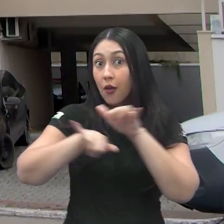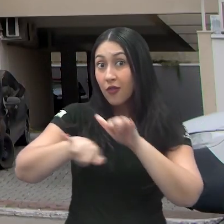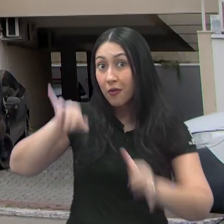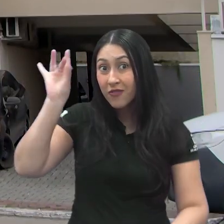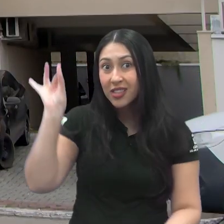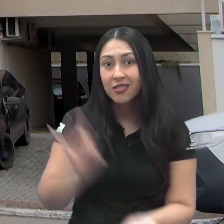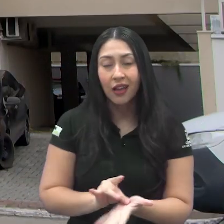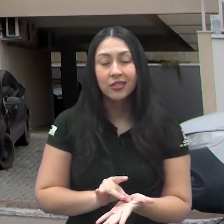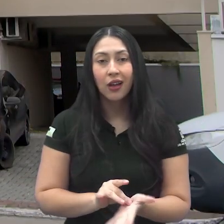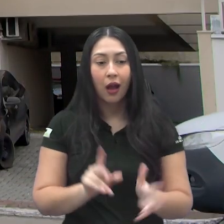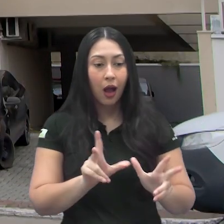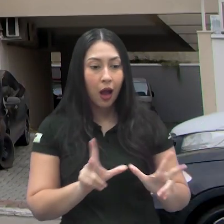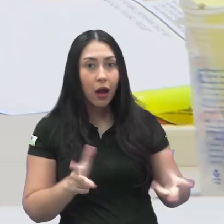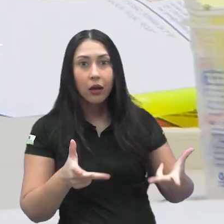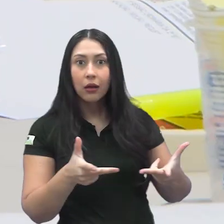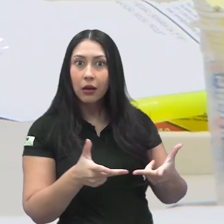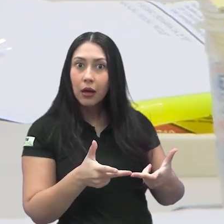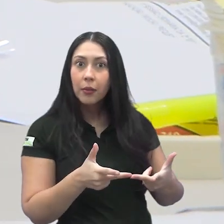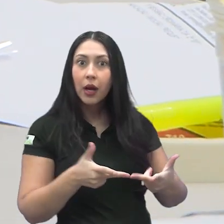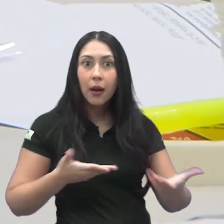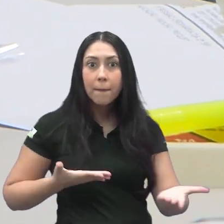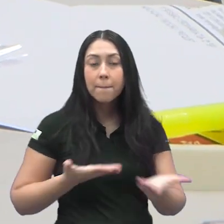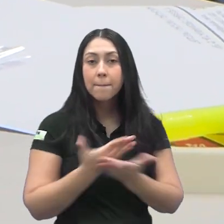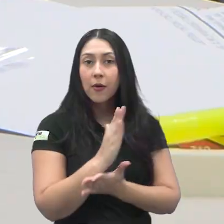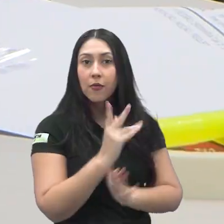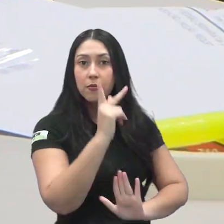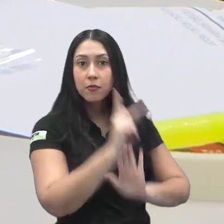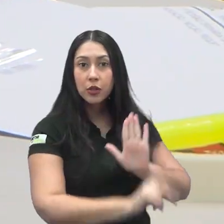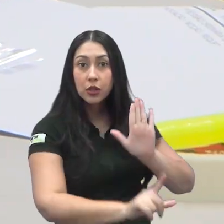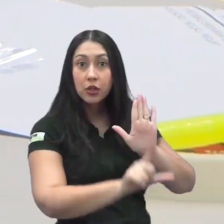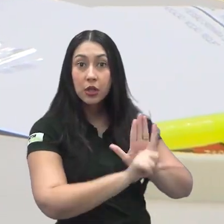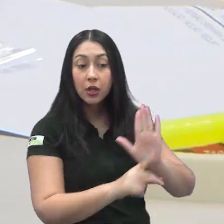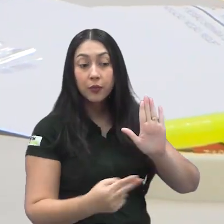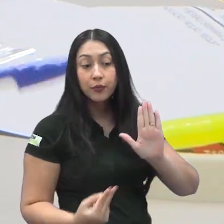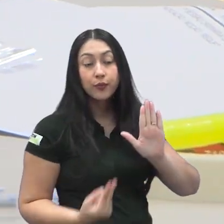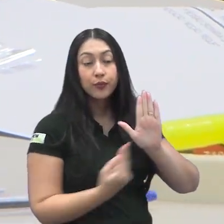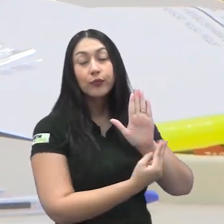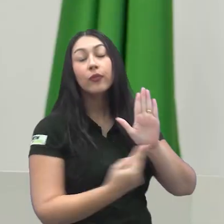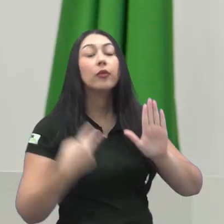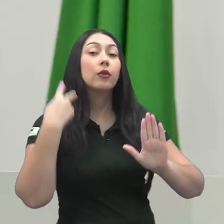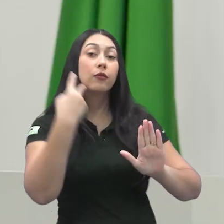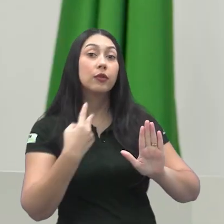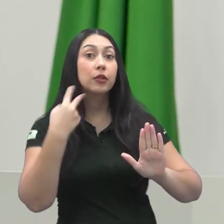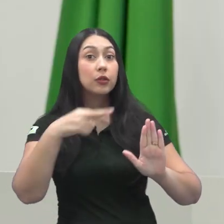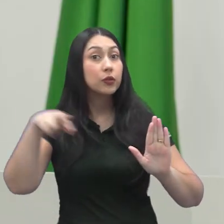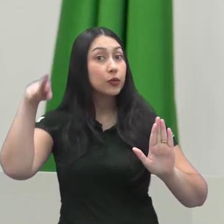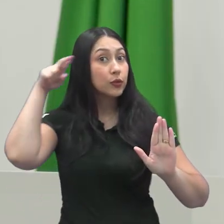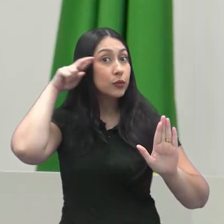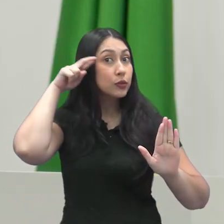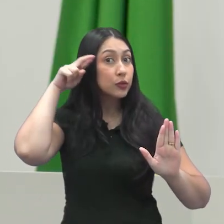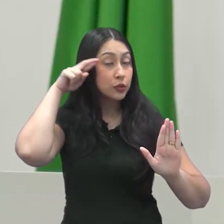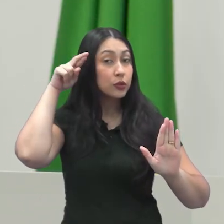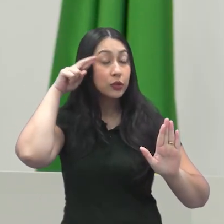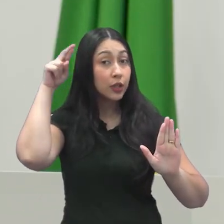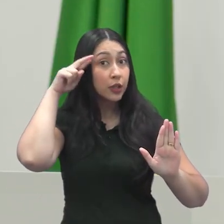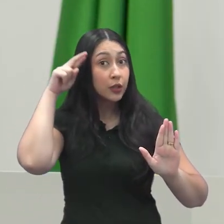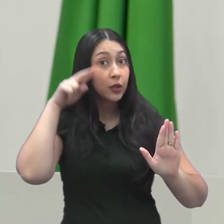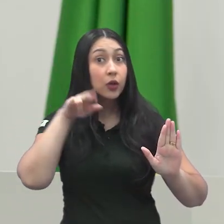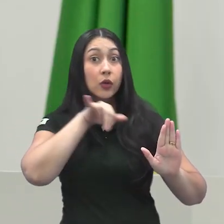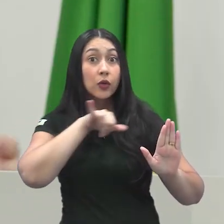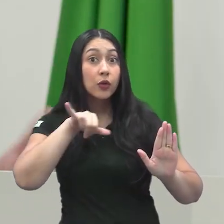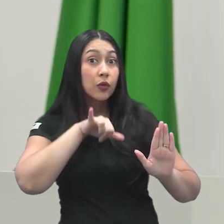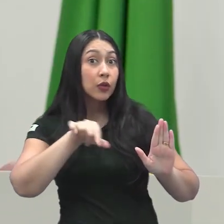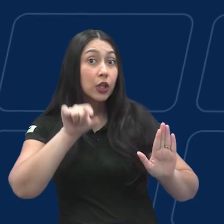que essa notificação não se perca, a Câmara Municipal aprovou o projeto de lei apresentado pelo vereador